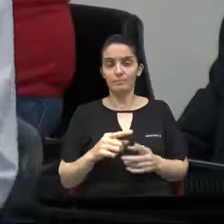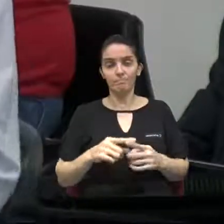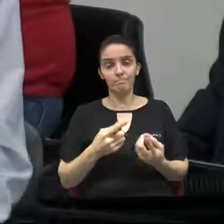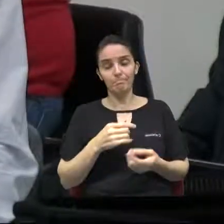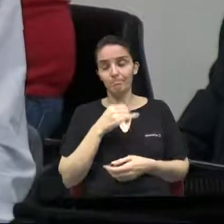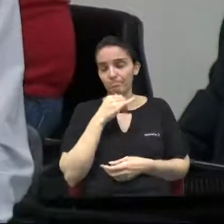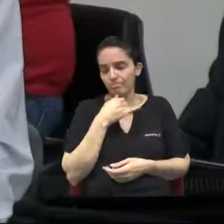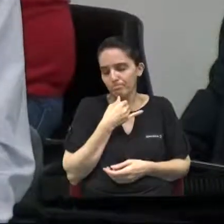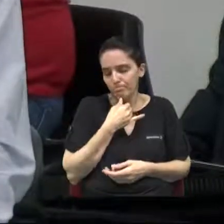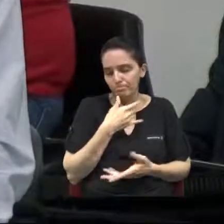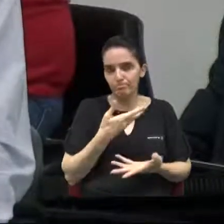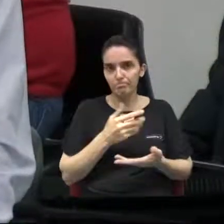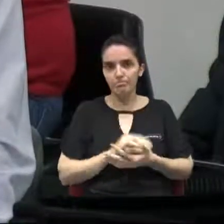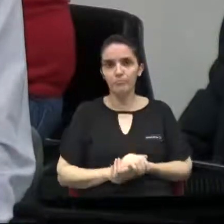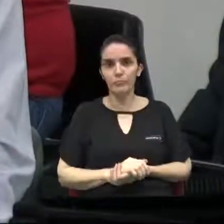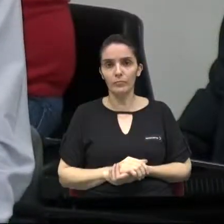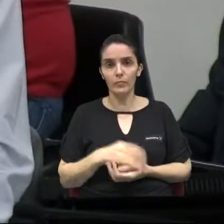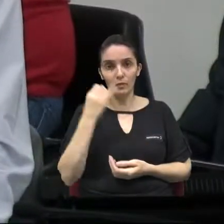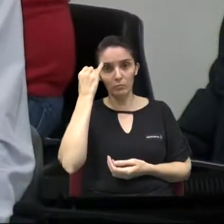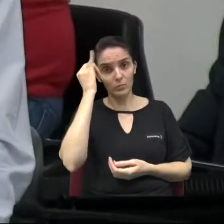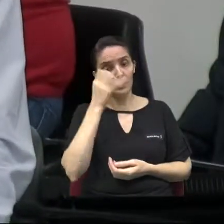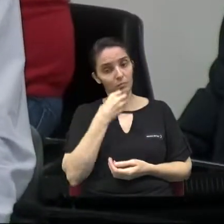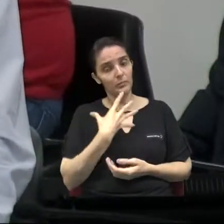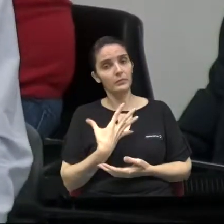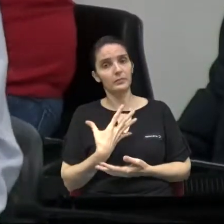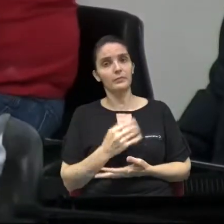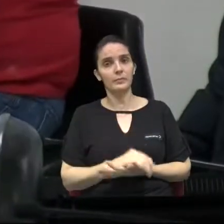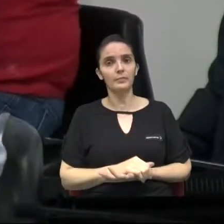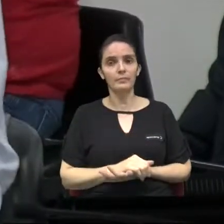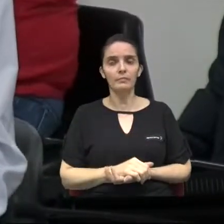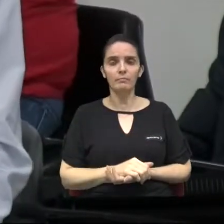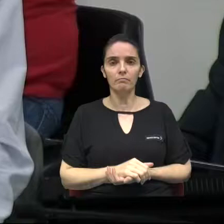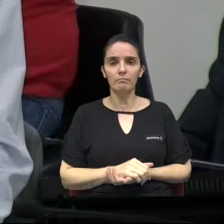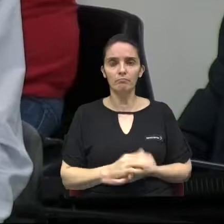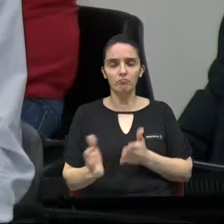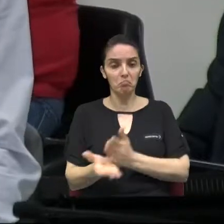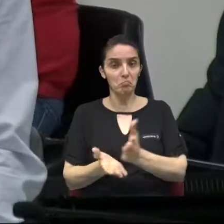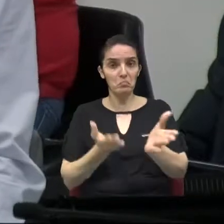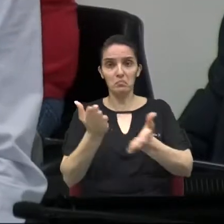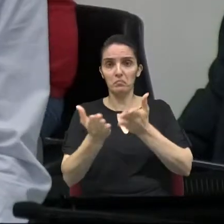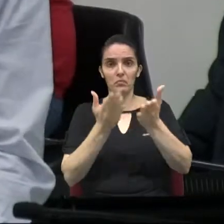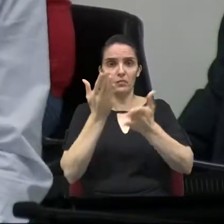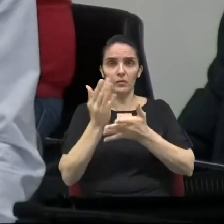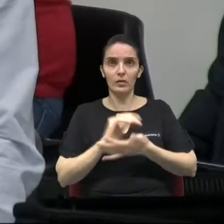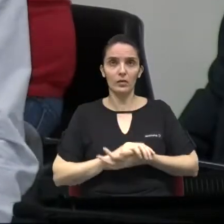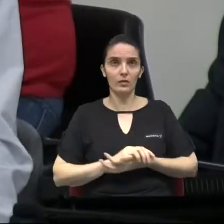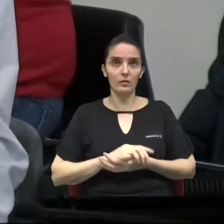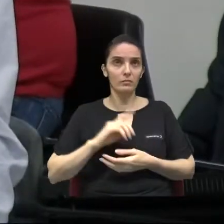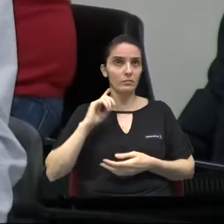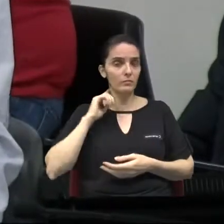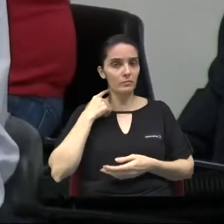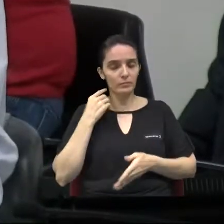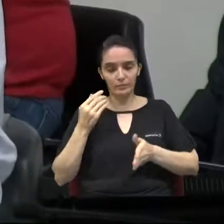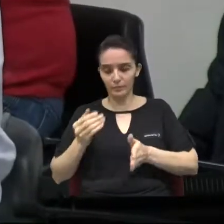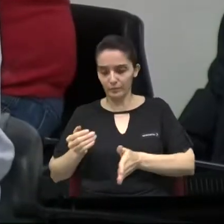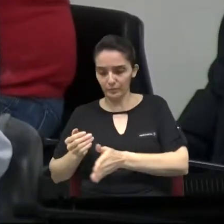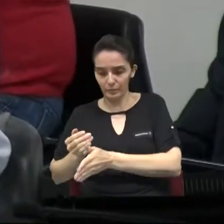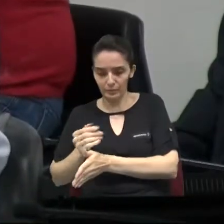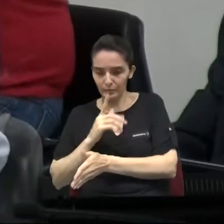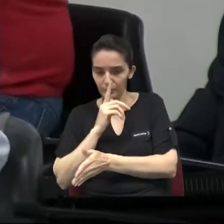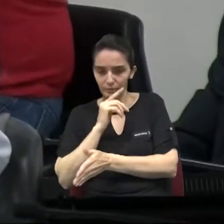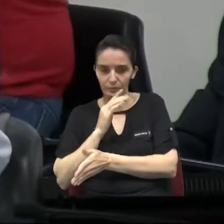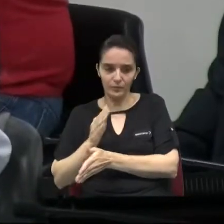infelizmente, boa ideia. Eu acho que seria sensacional segurar a sujeira aqui para ir no córrego, não vai no córrego, tudo